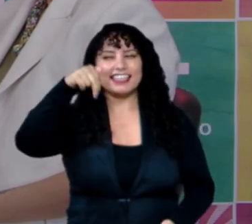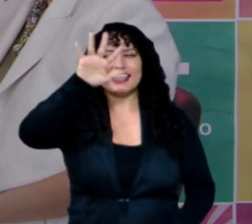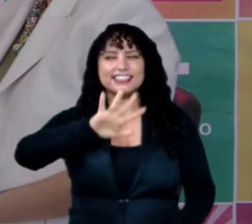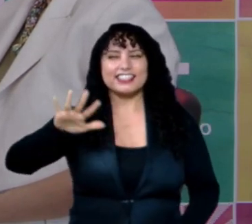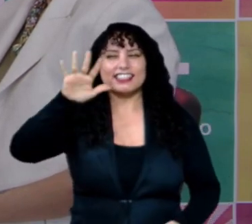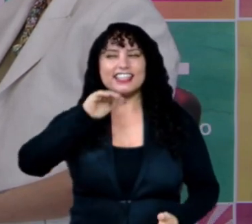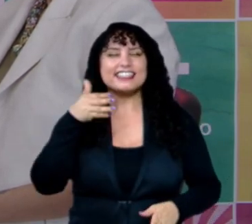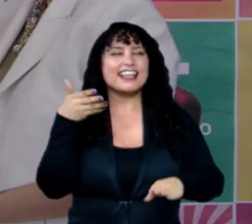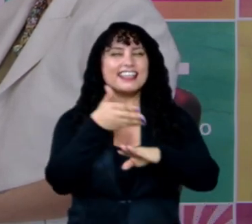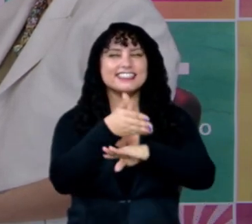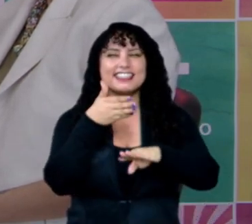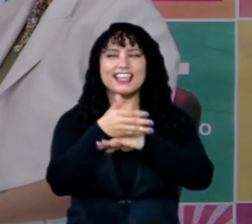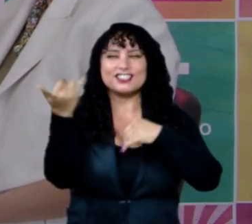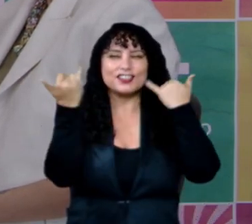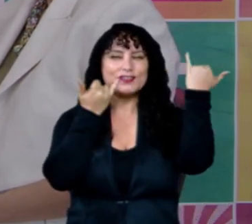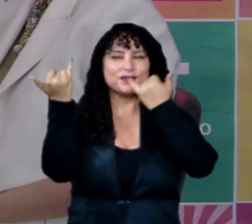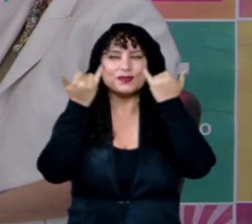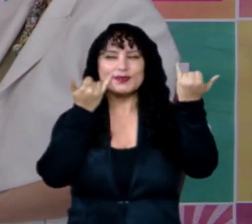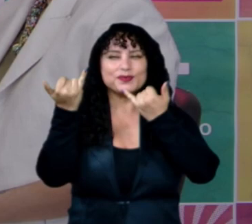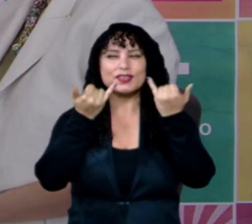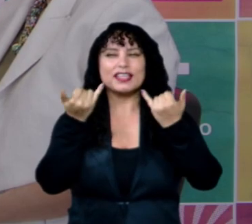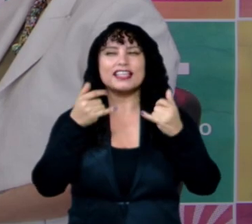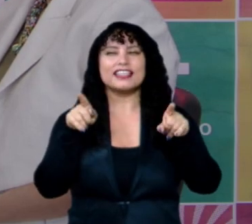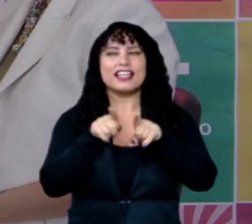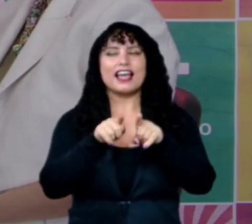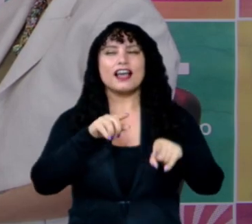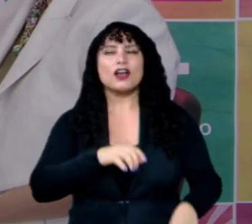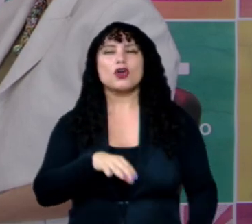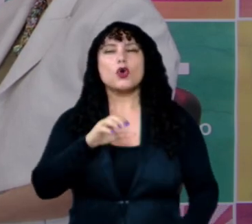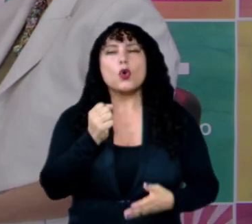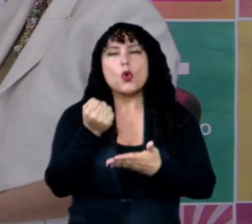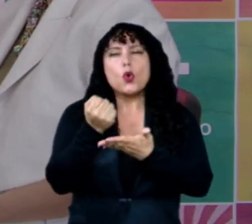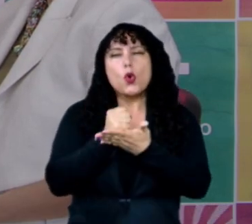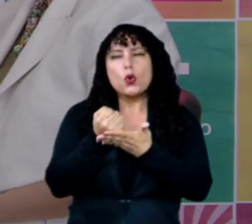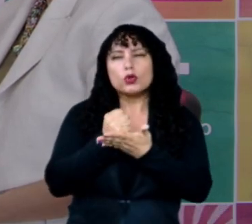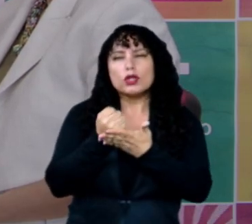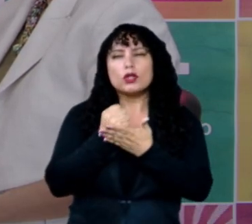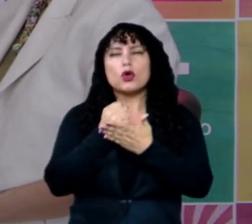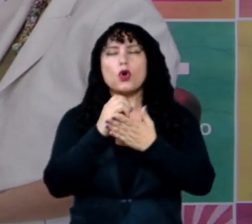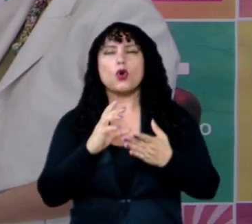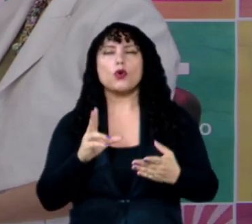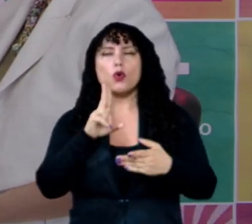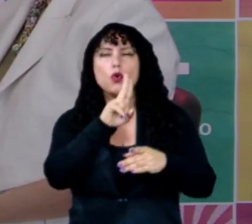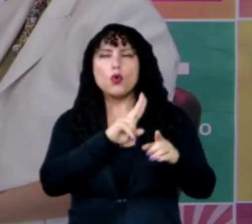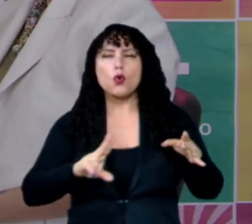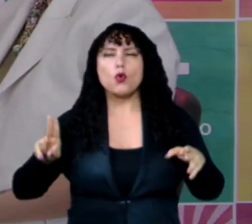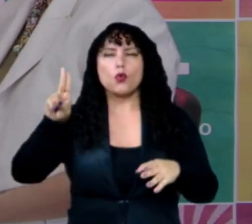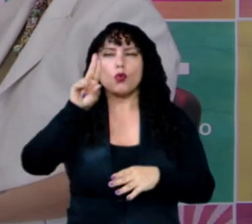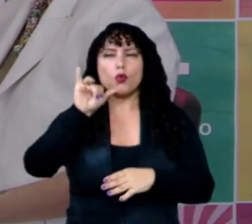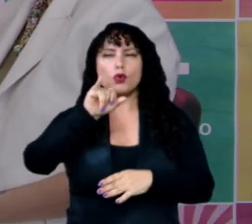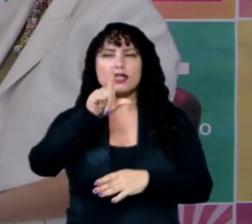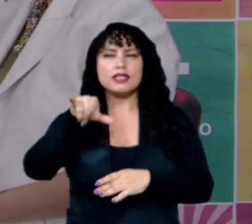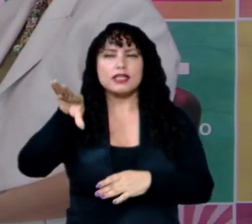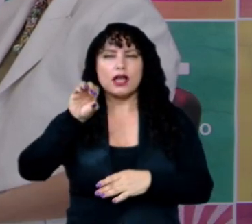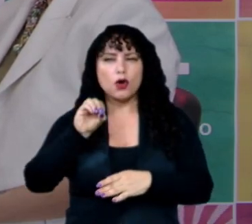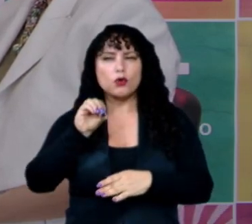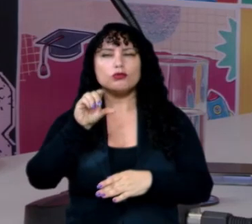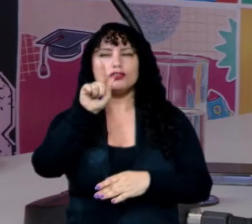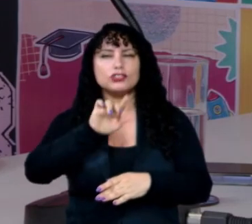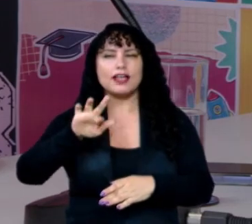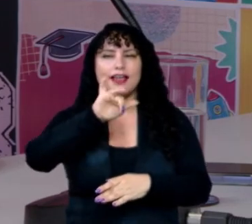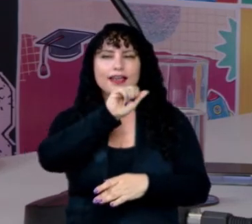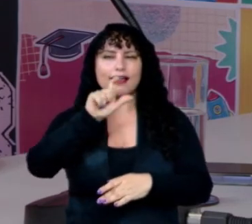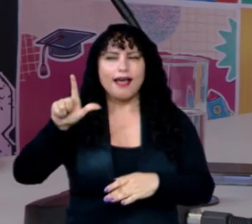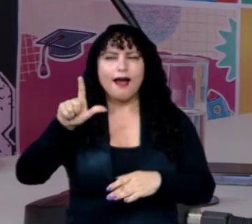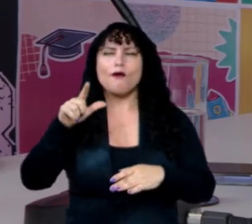de Acesso à Informação da Controladoria Geral da União para falar desse tema. Um tema em tempos de